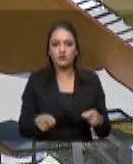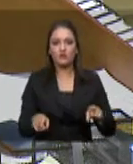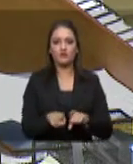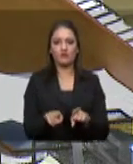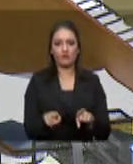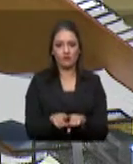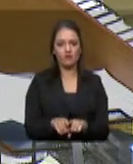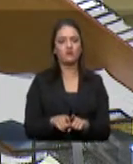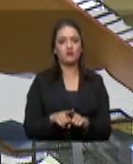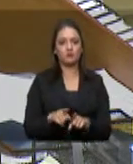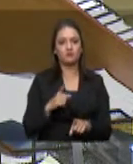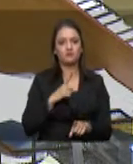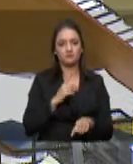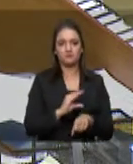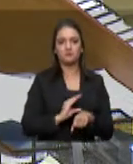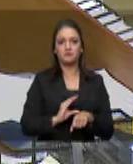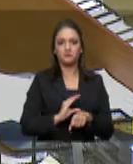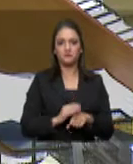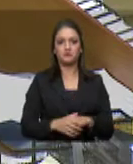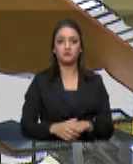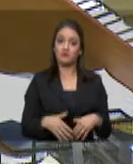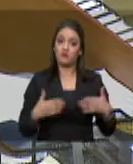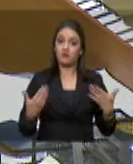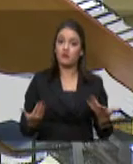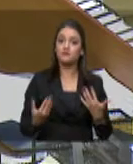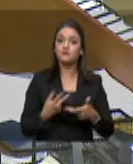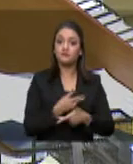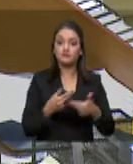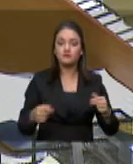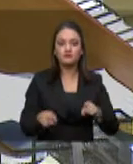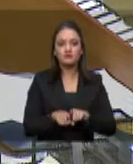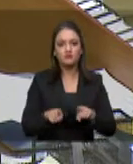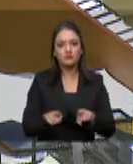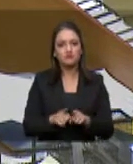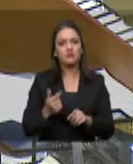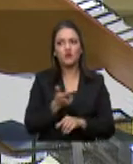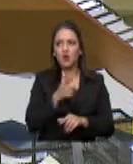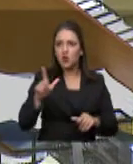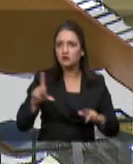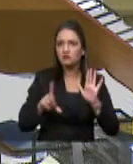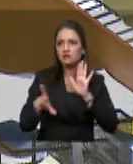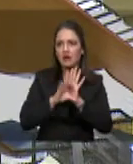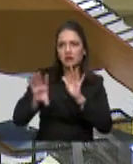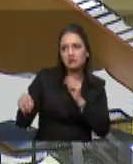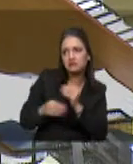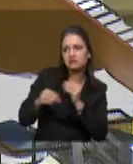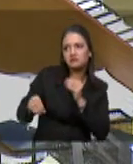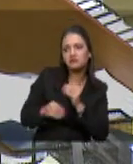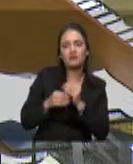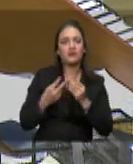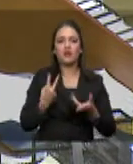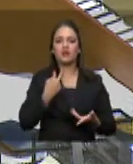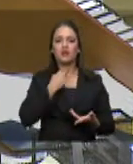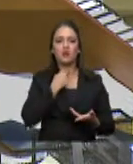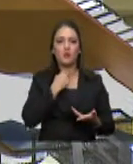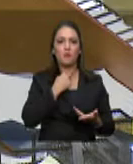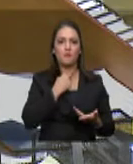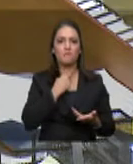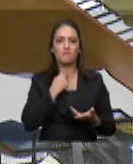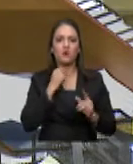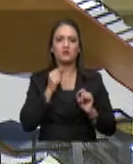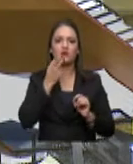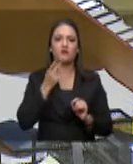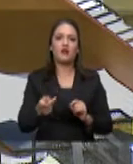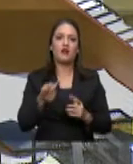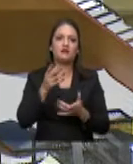civilizatório mínimo assegurado pela Constituição. Aspectos marginais e acessórios da legislação infraconstitucional não podem ser elevados à condição